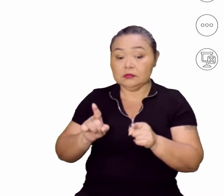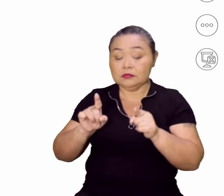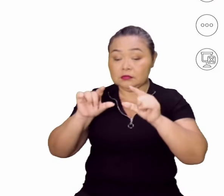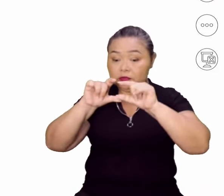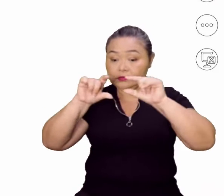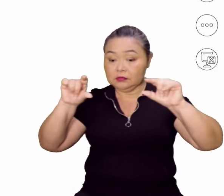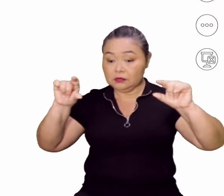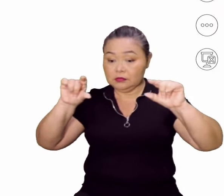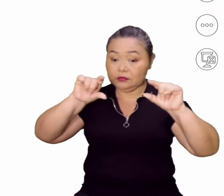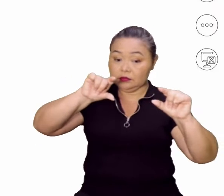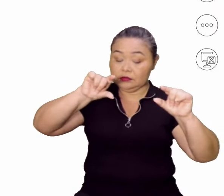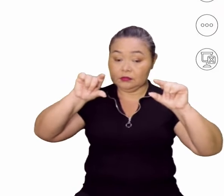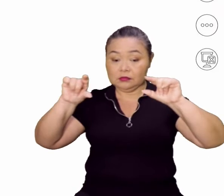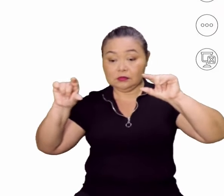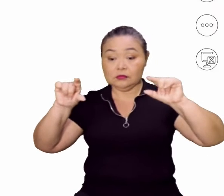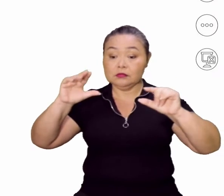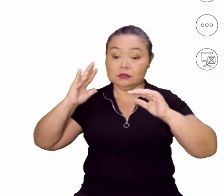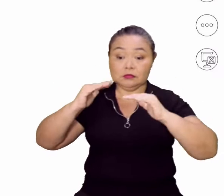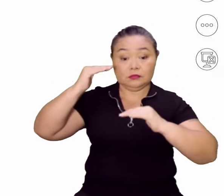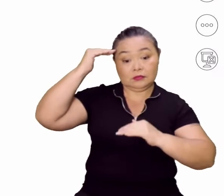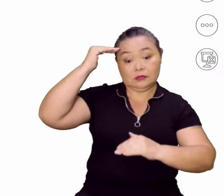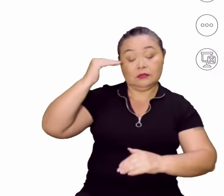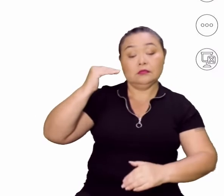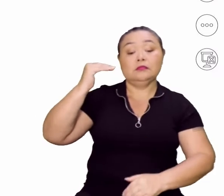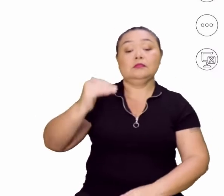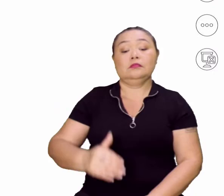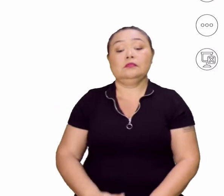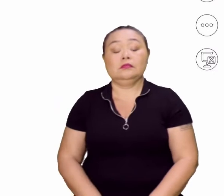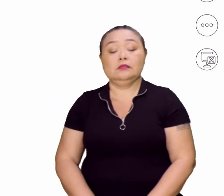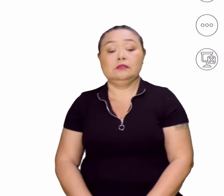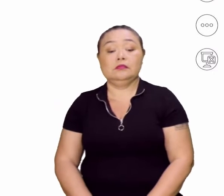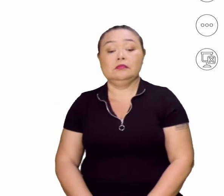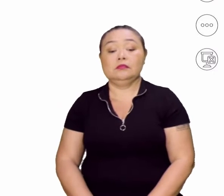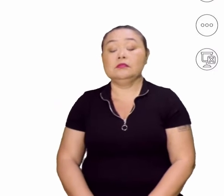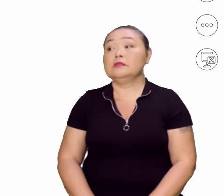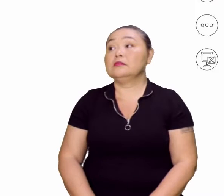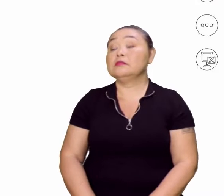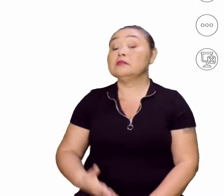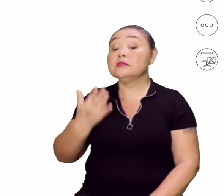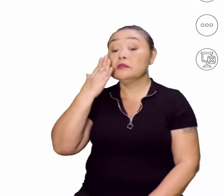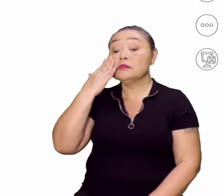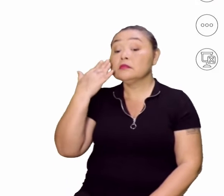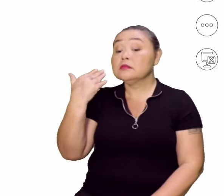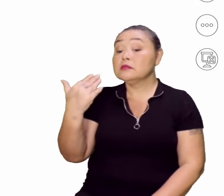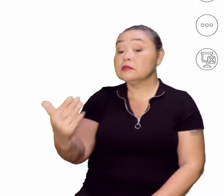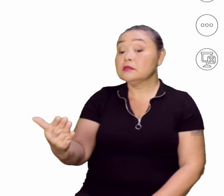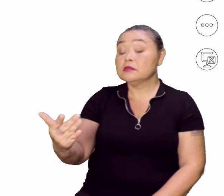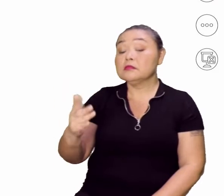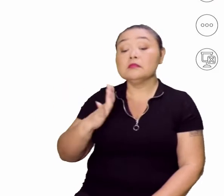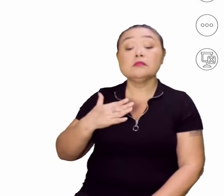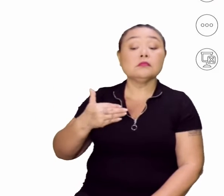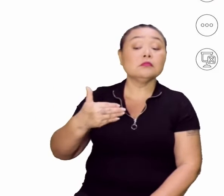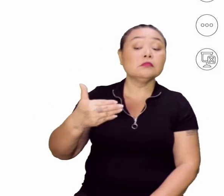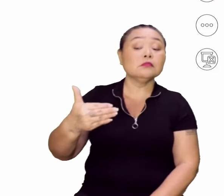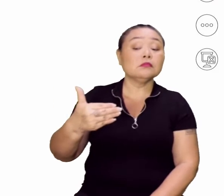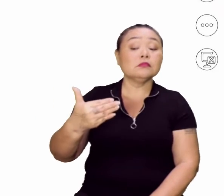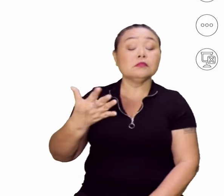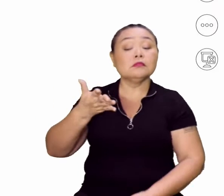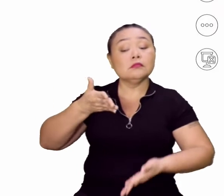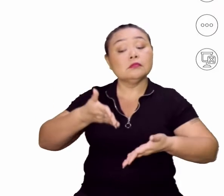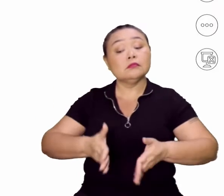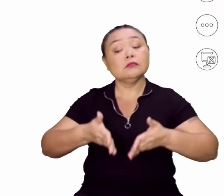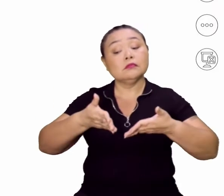está passando já de pessoas adultas, né? Isso, exatamente. Isso evidencia que está começando a